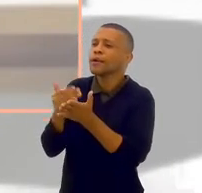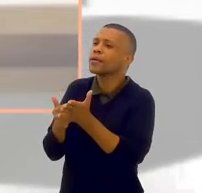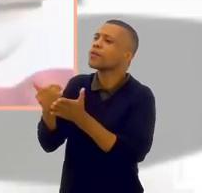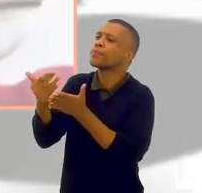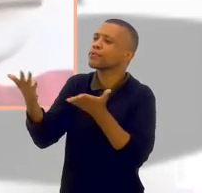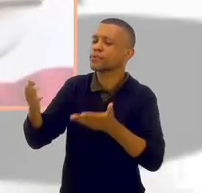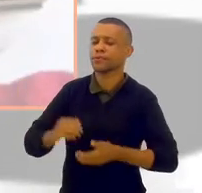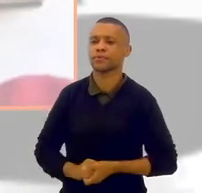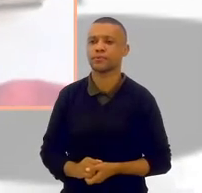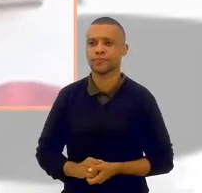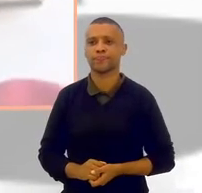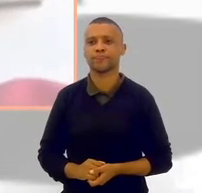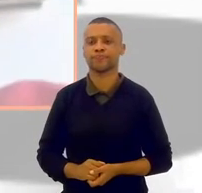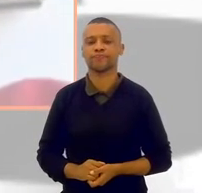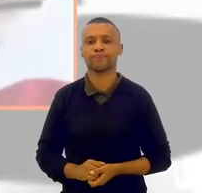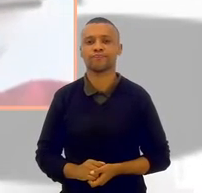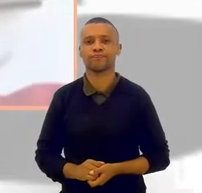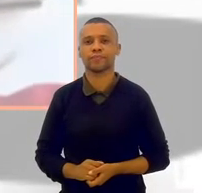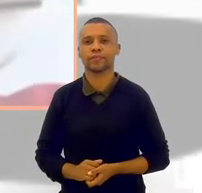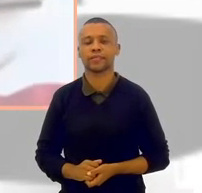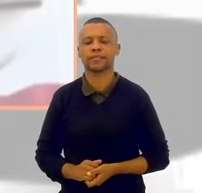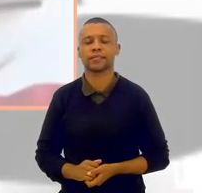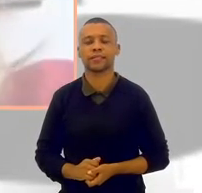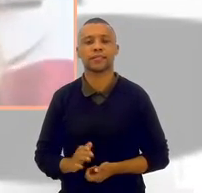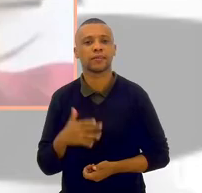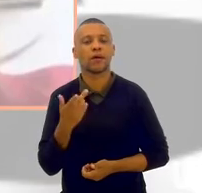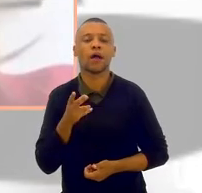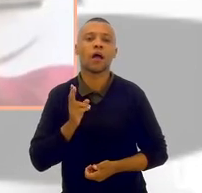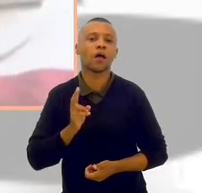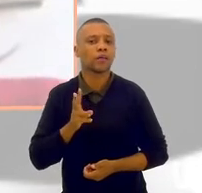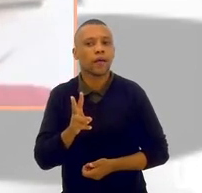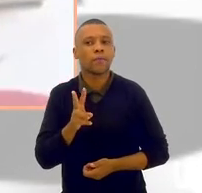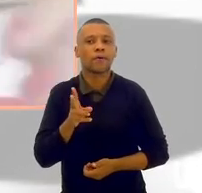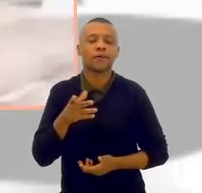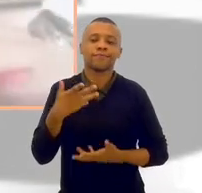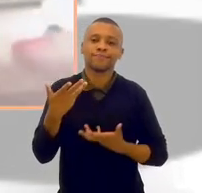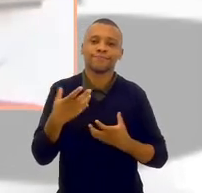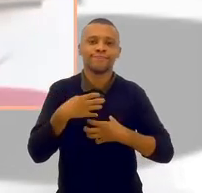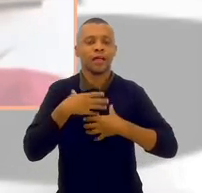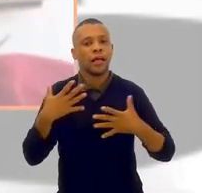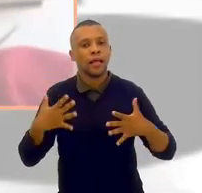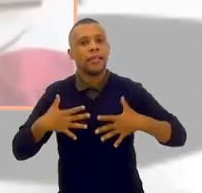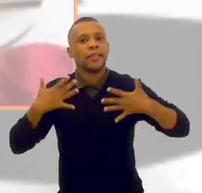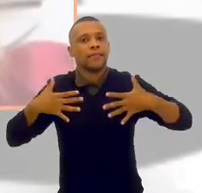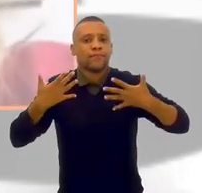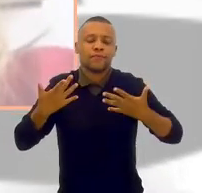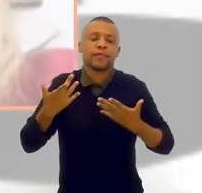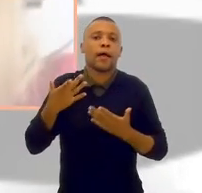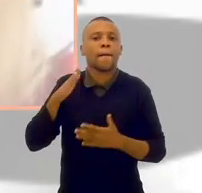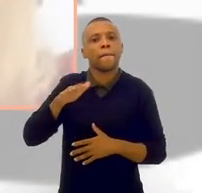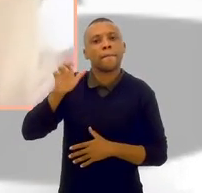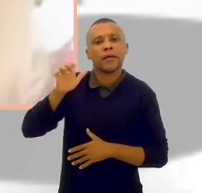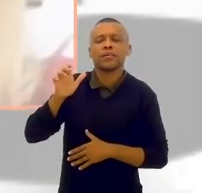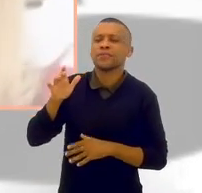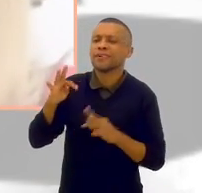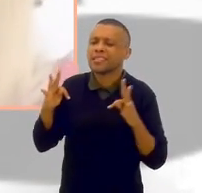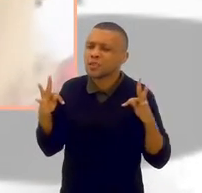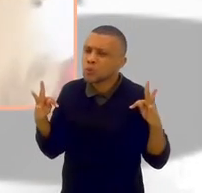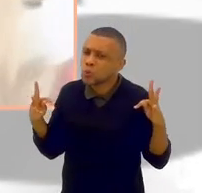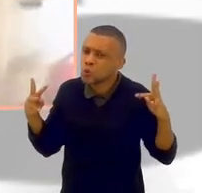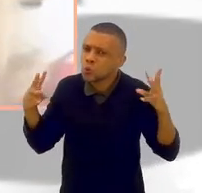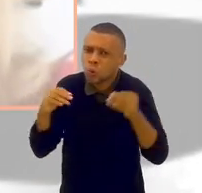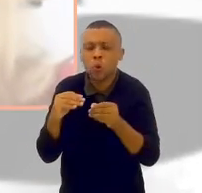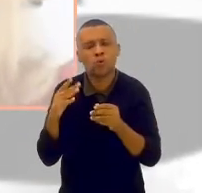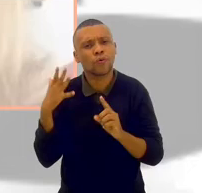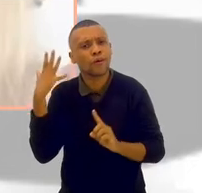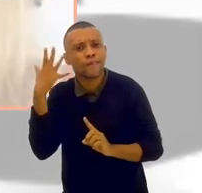gênese disso? Então, eu sempre fui uma, pelo incentivo da minha mãe de participar de tudo,